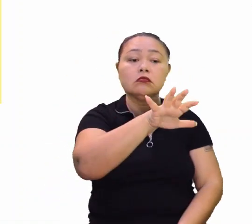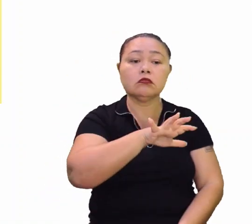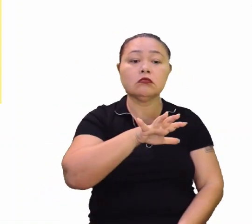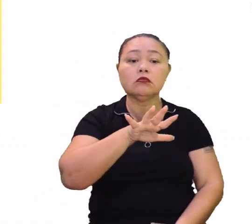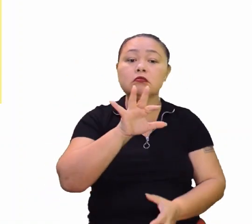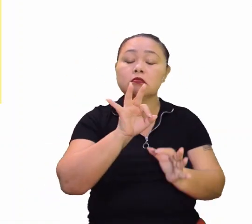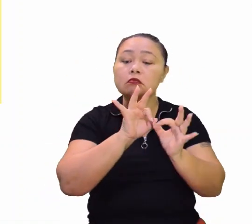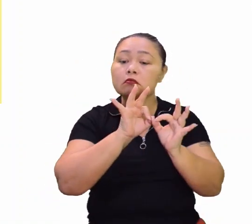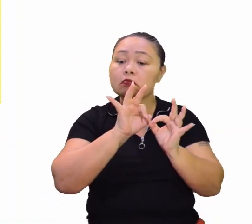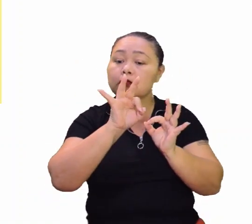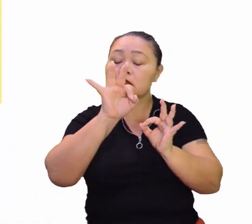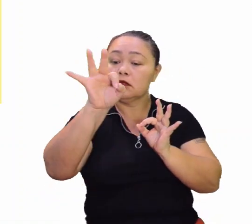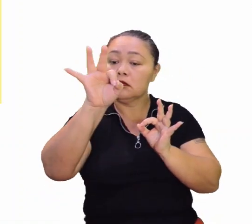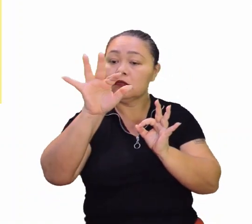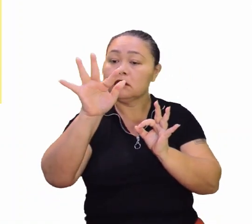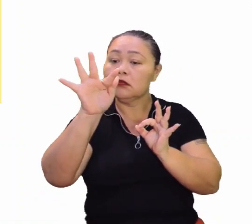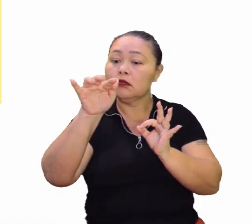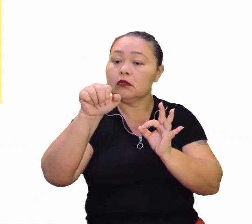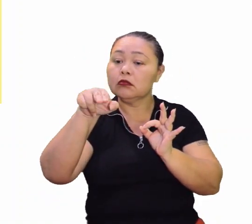em áreas